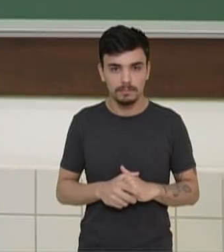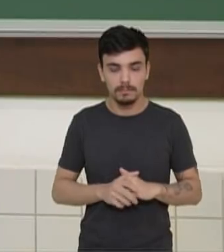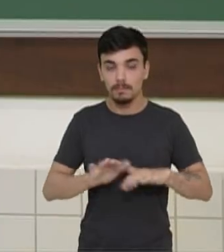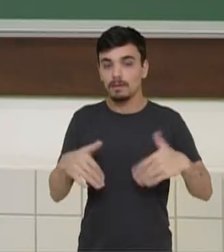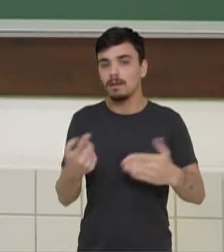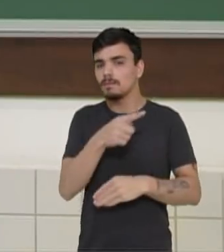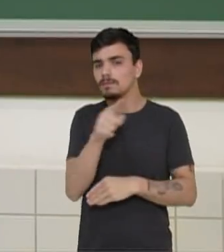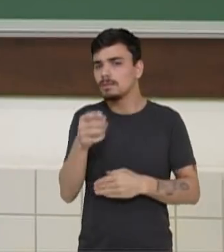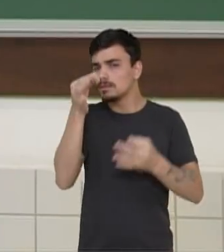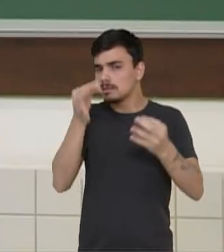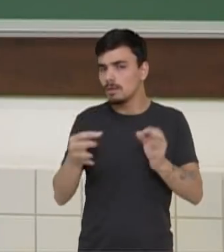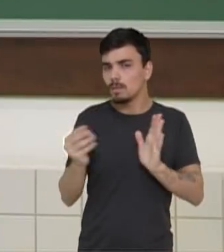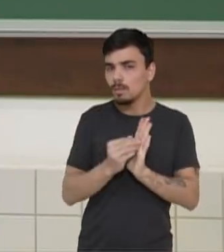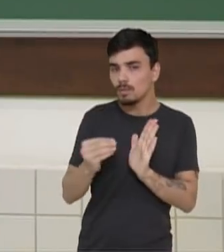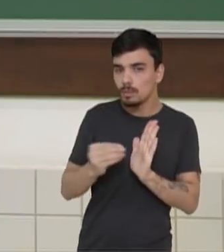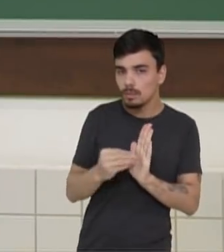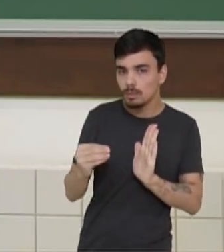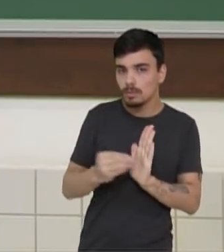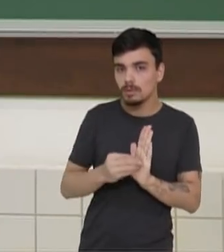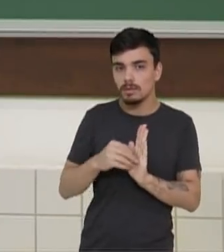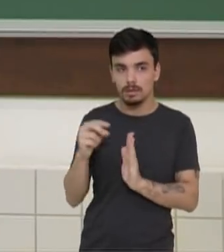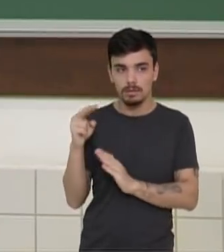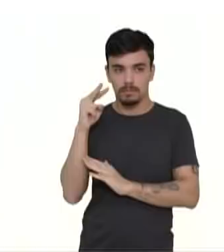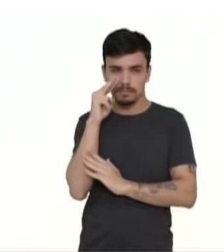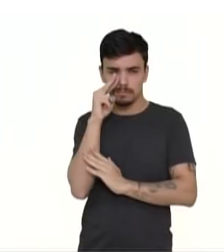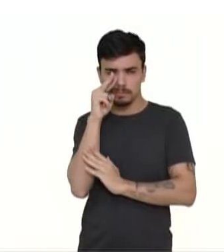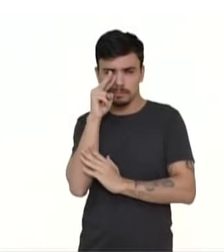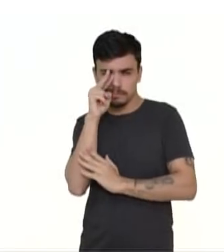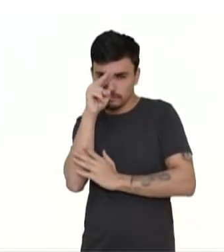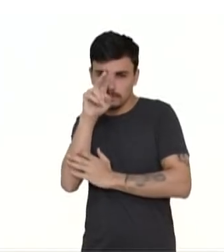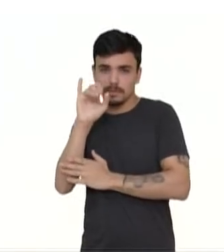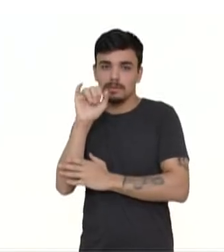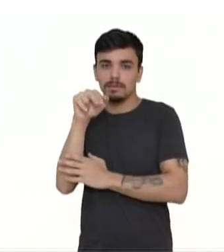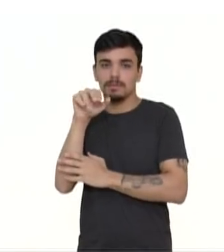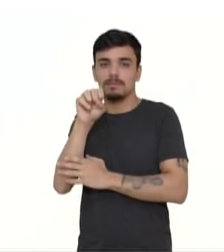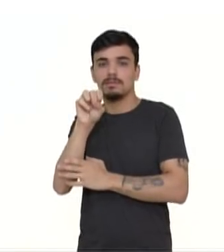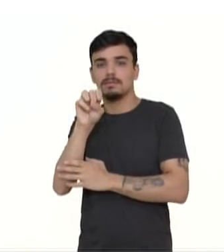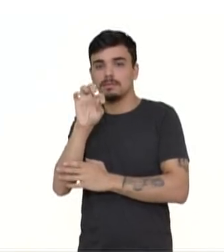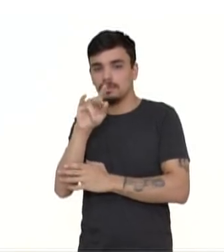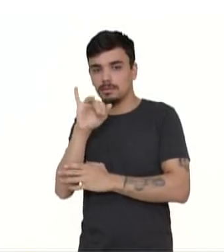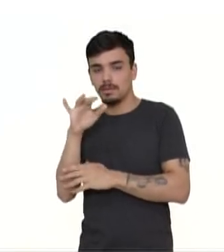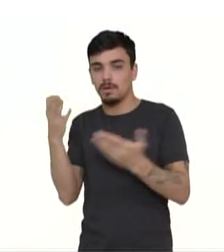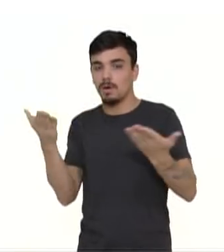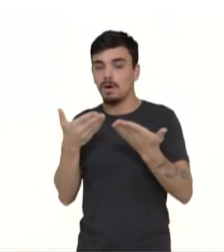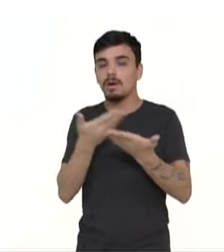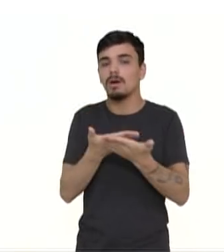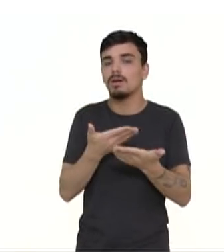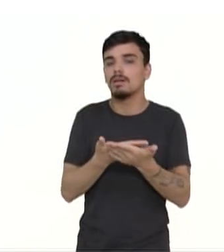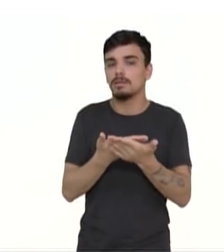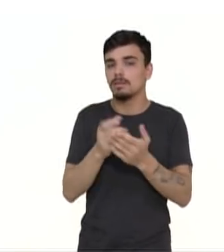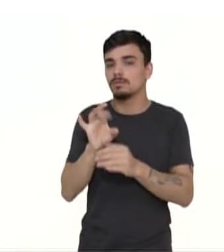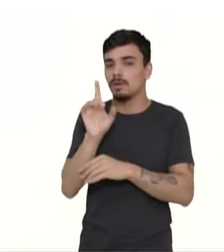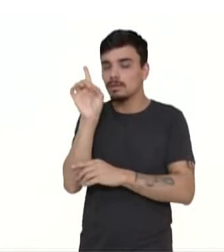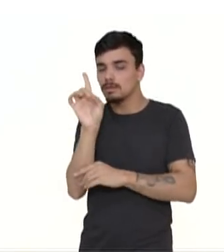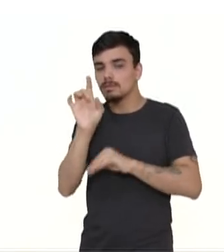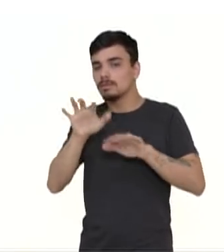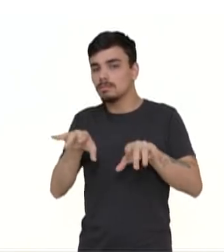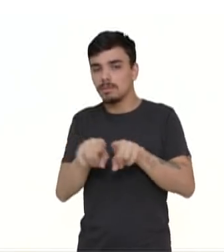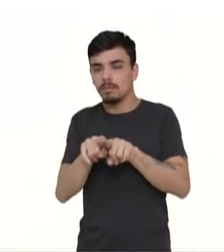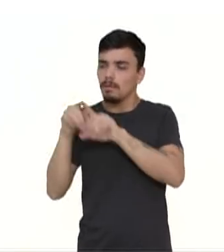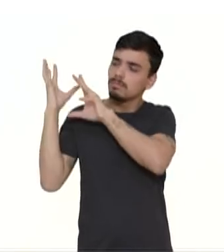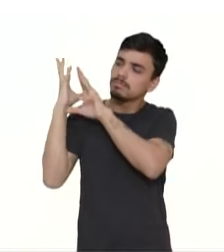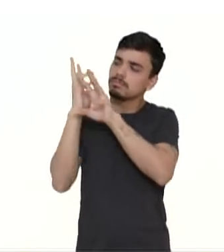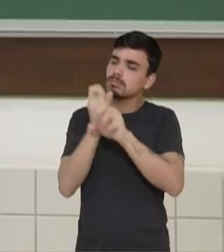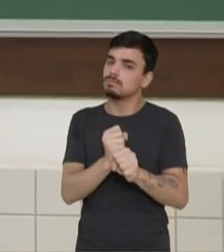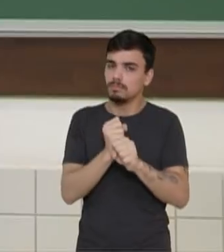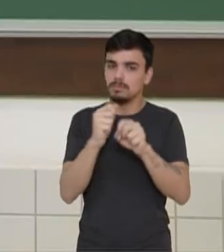E aí, galera, acertou? Quem assinalou? Intensidade. Letra D. Muito bem, pessoal. Então, a nossa aula de hoje foi isso, né? A gente fez uma revisão